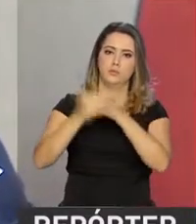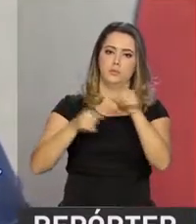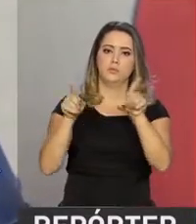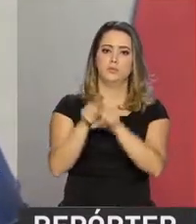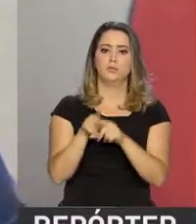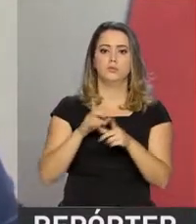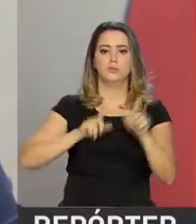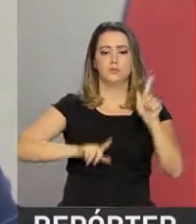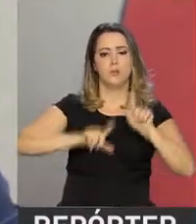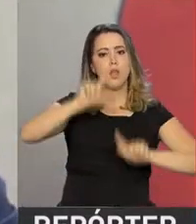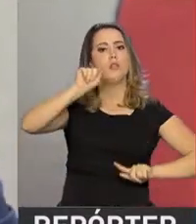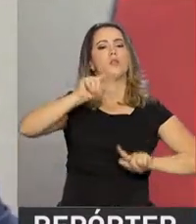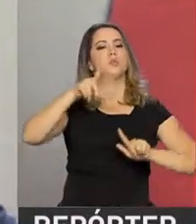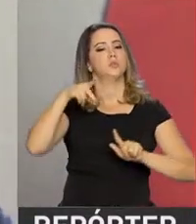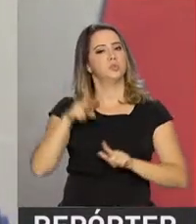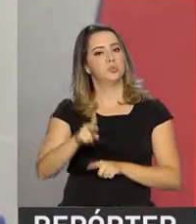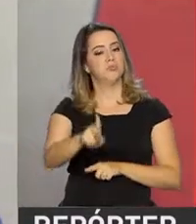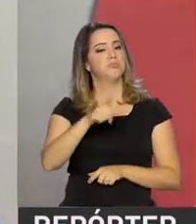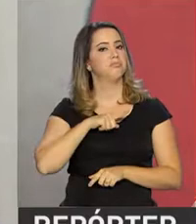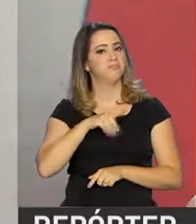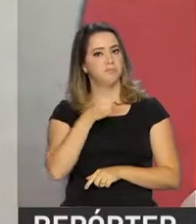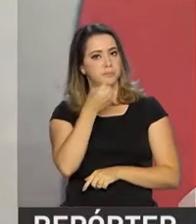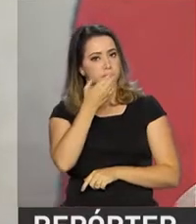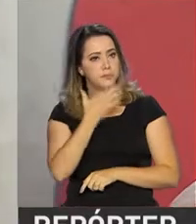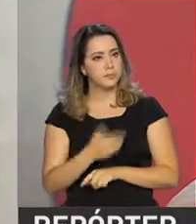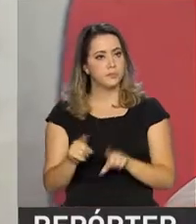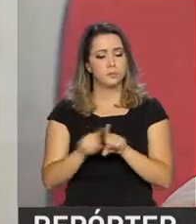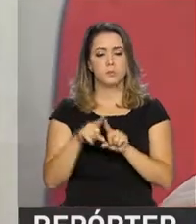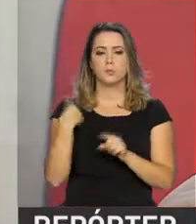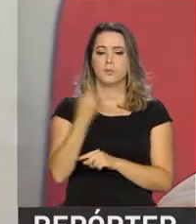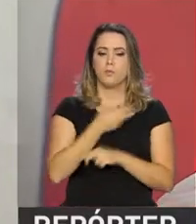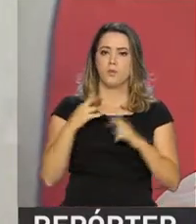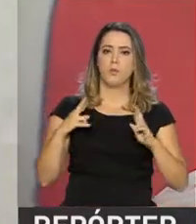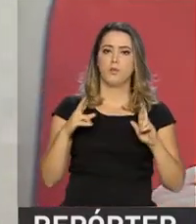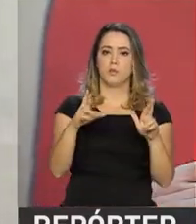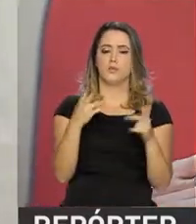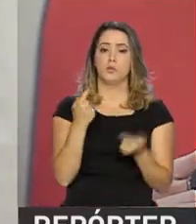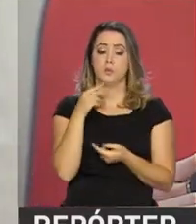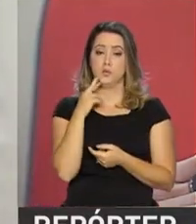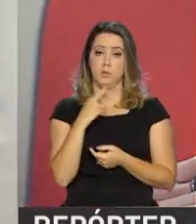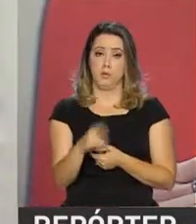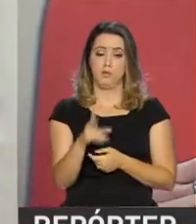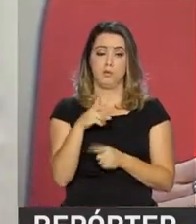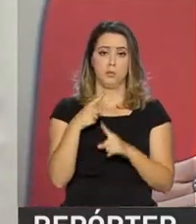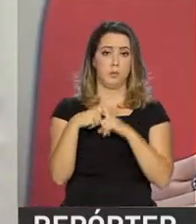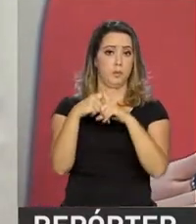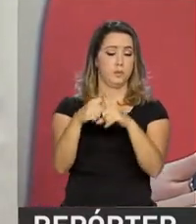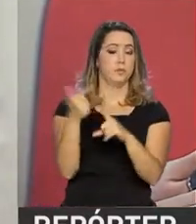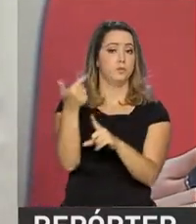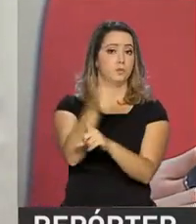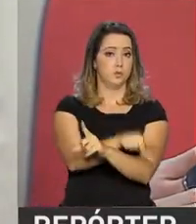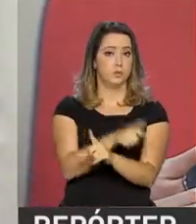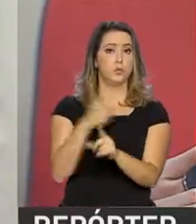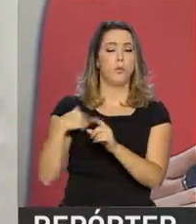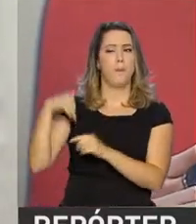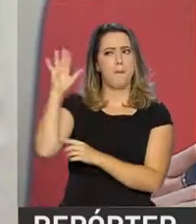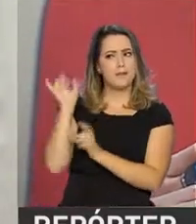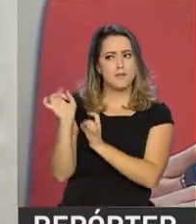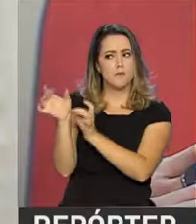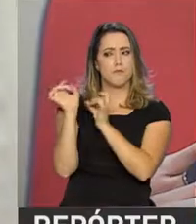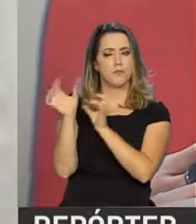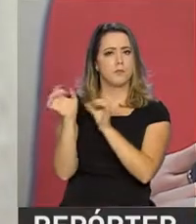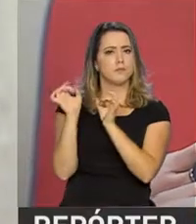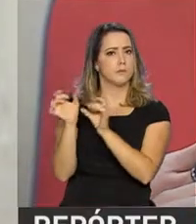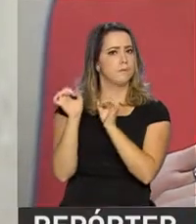superávits consideráveis então nós esperamos um resultado positivo novamente com aumento de exportações e